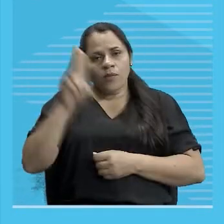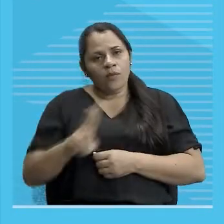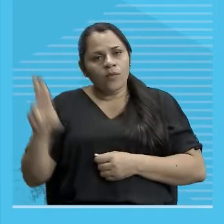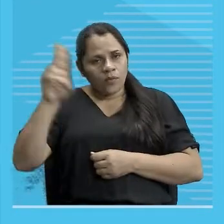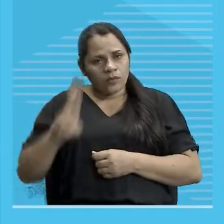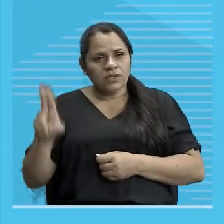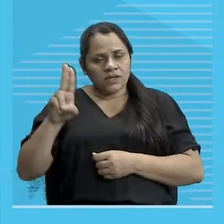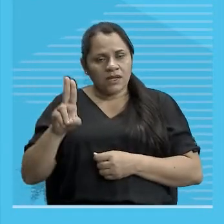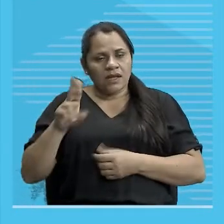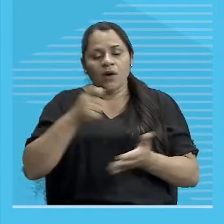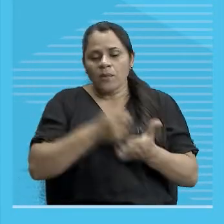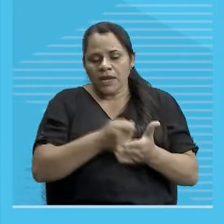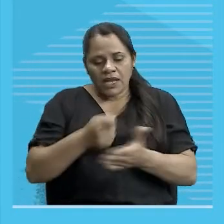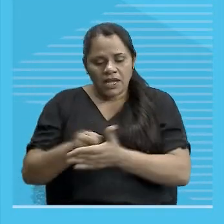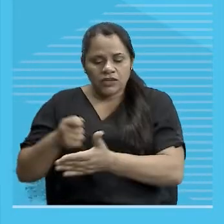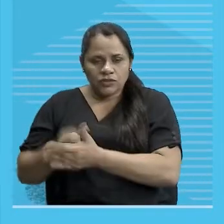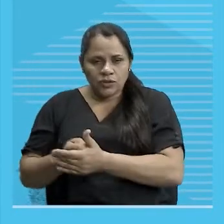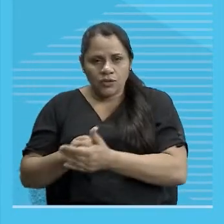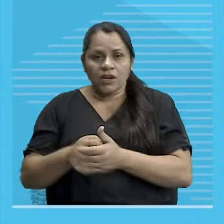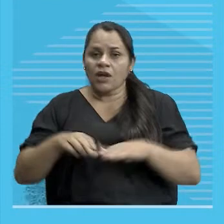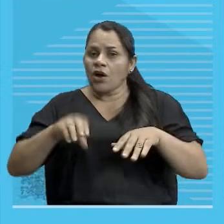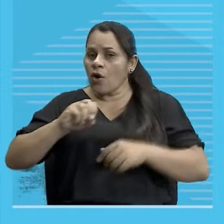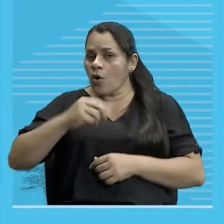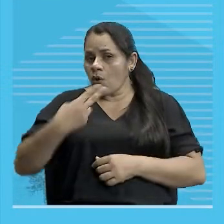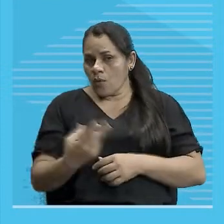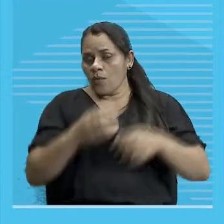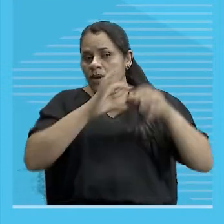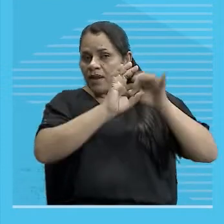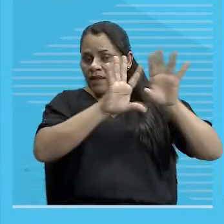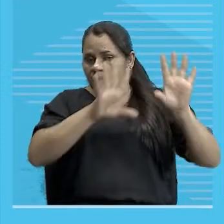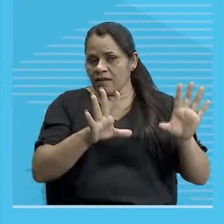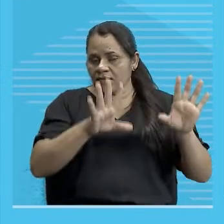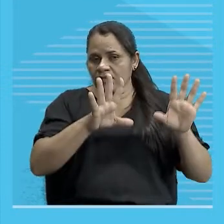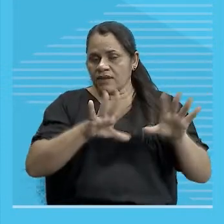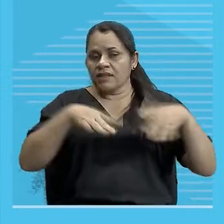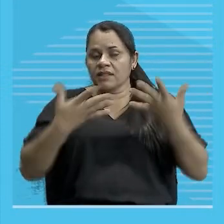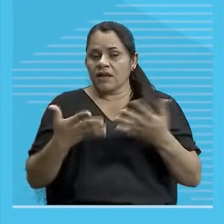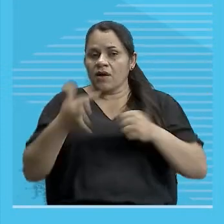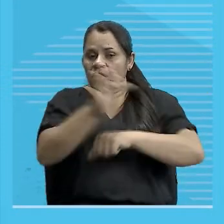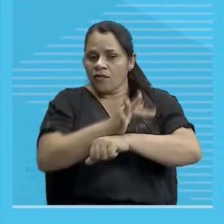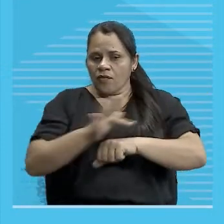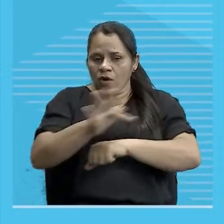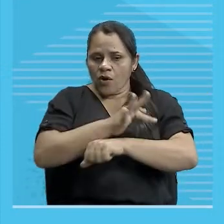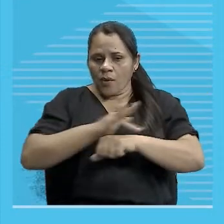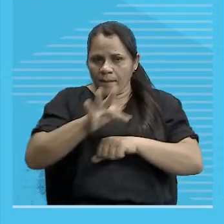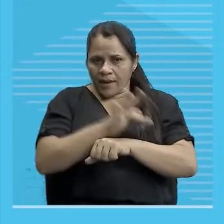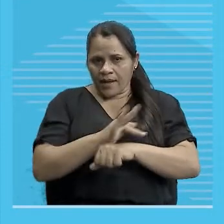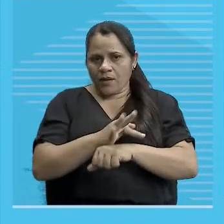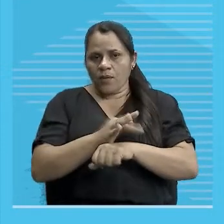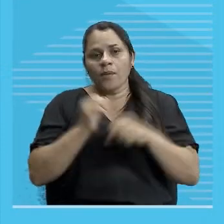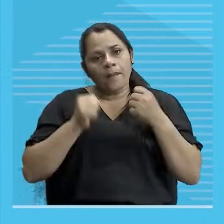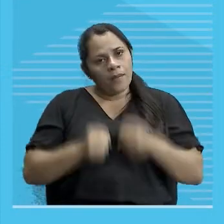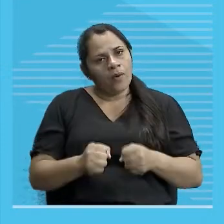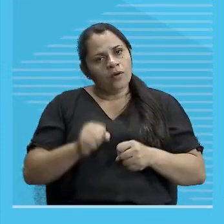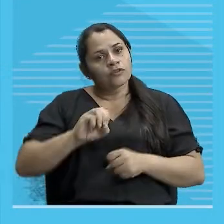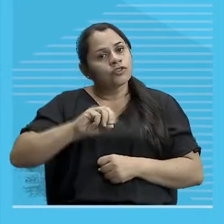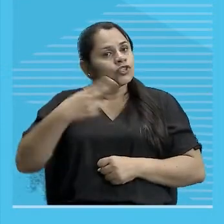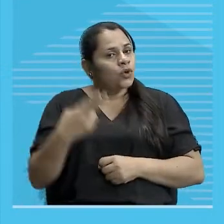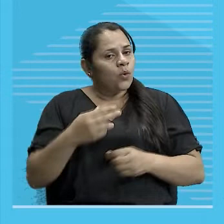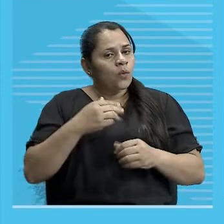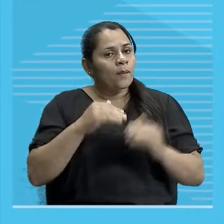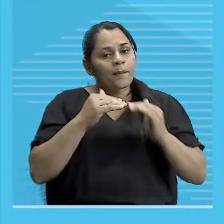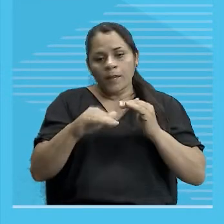indicação obrigatória, ou situações em que, segundo o registro padrão, a indicação de crase é proibida, tá? Vamos entender